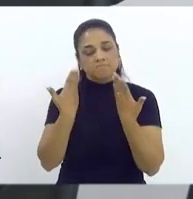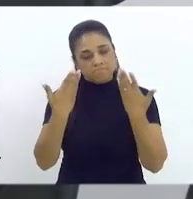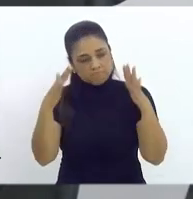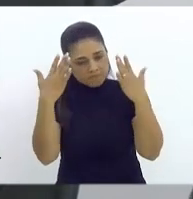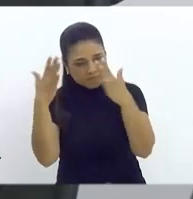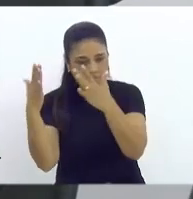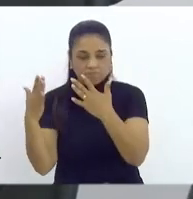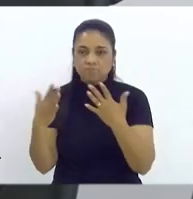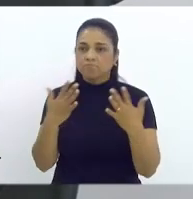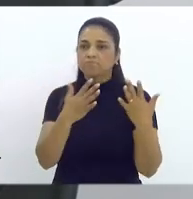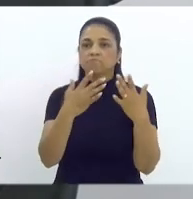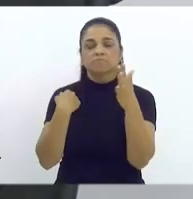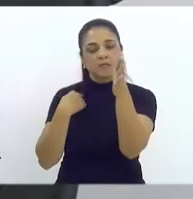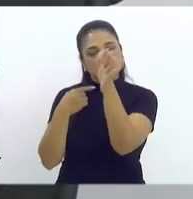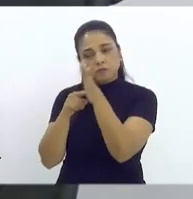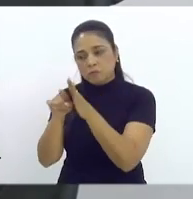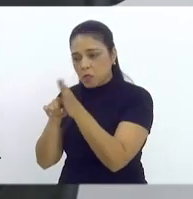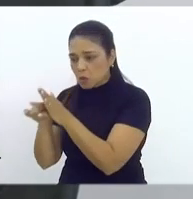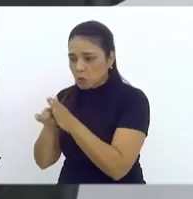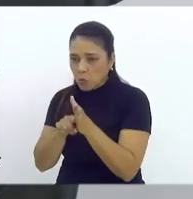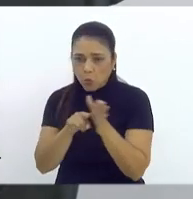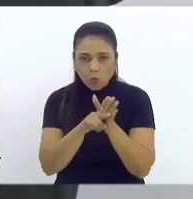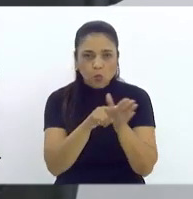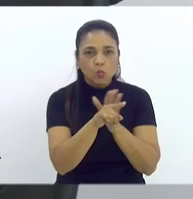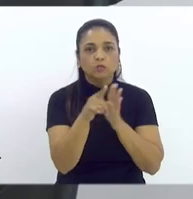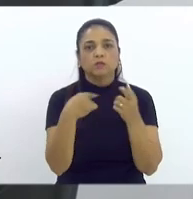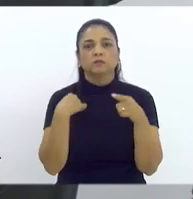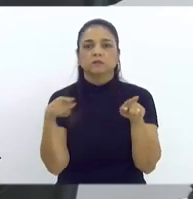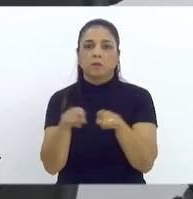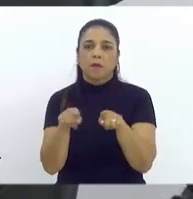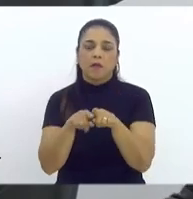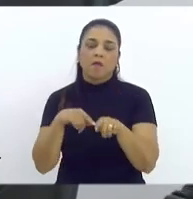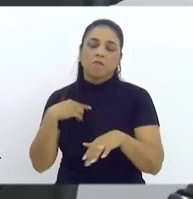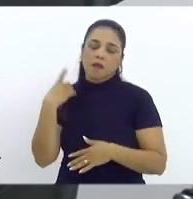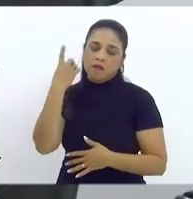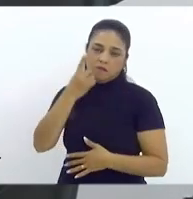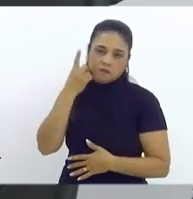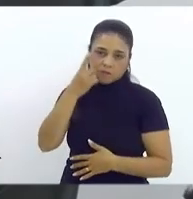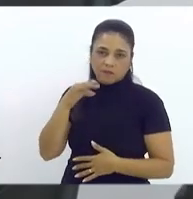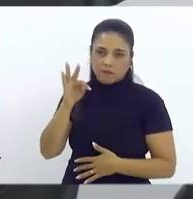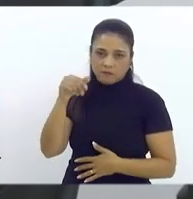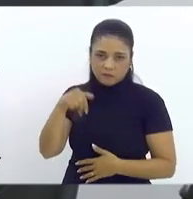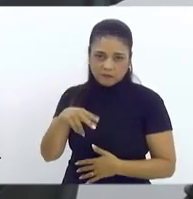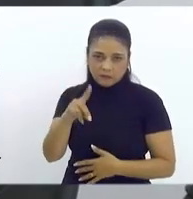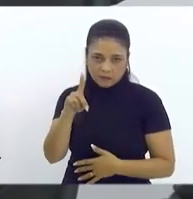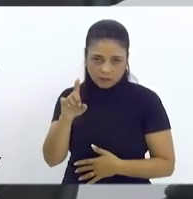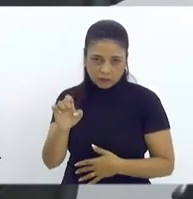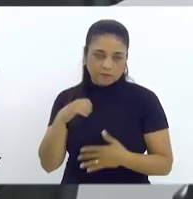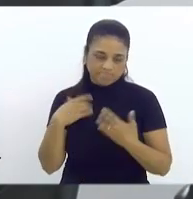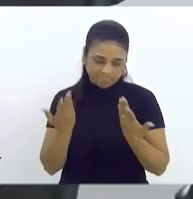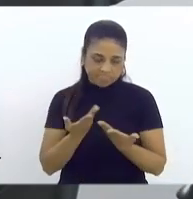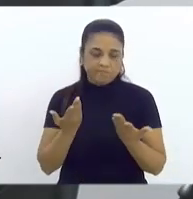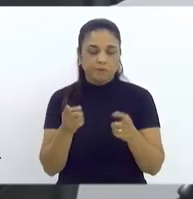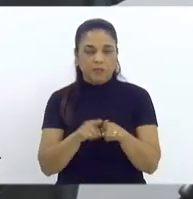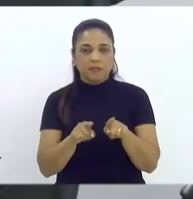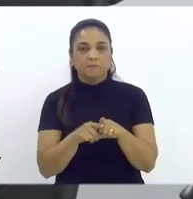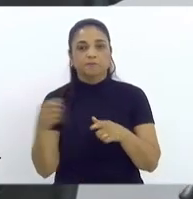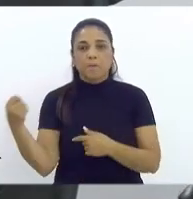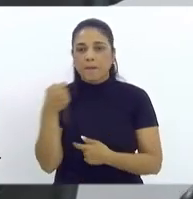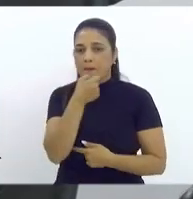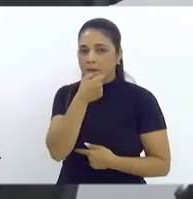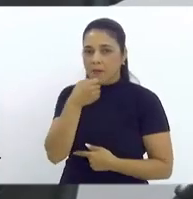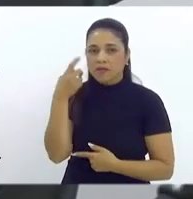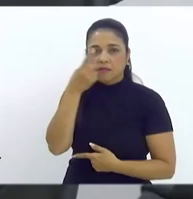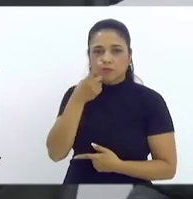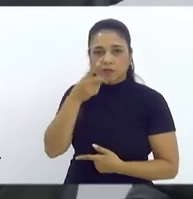Excelências pelos questionamentos colocados e pela tecnicidade do deputado Tandes apresentada aqui agora. Vou passar a palavra para o